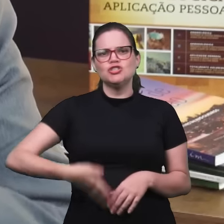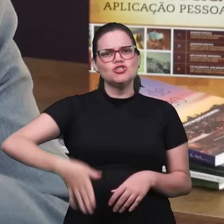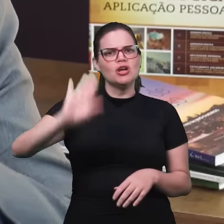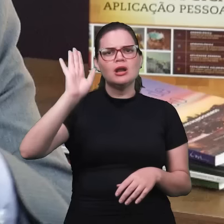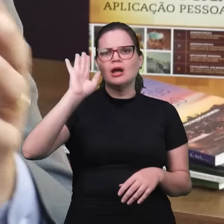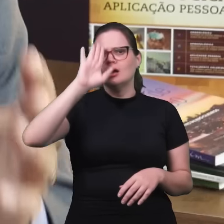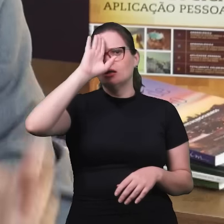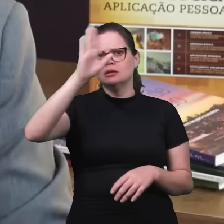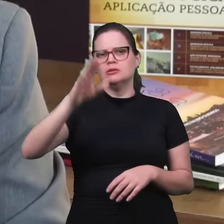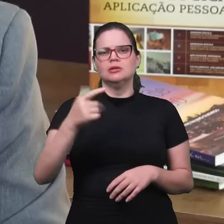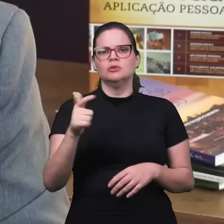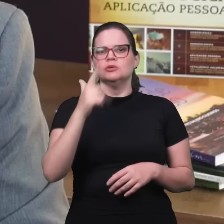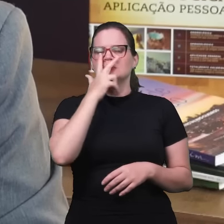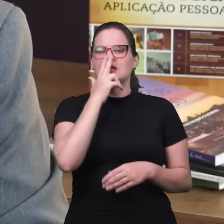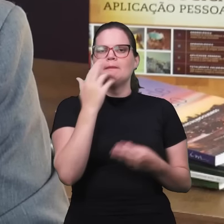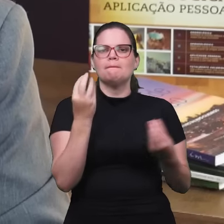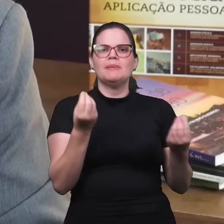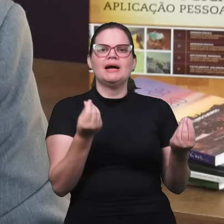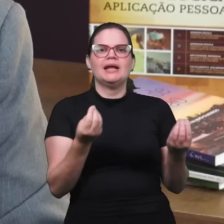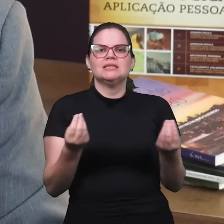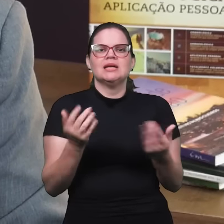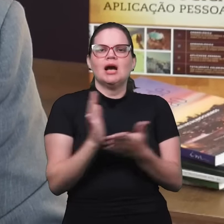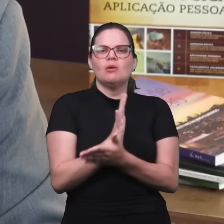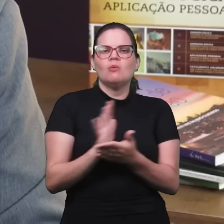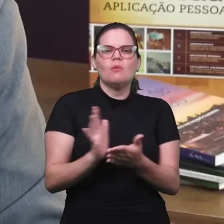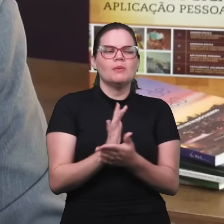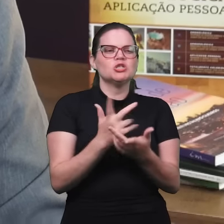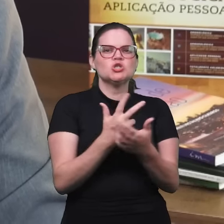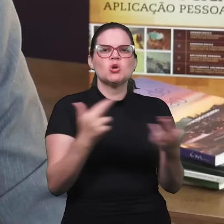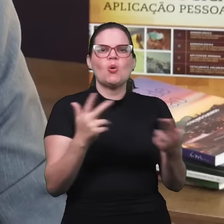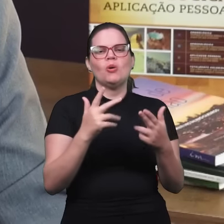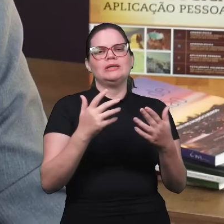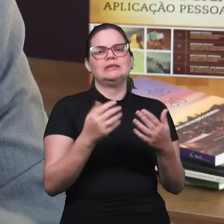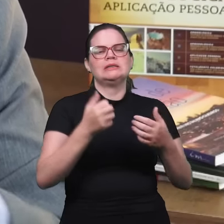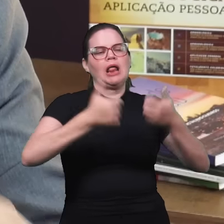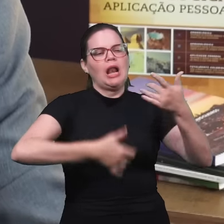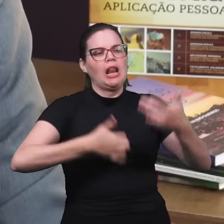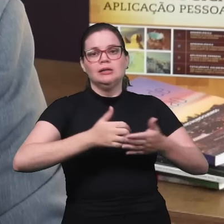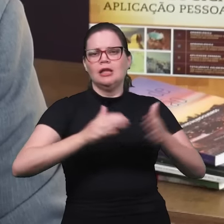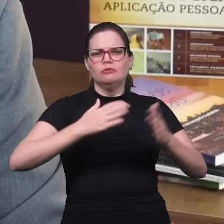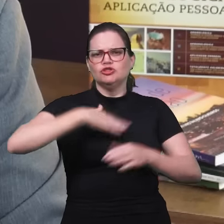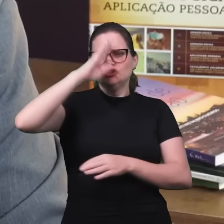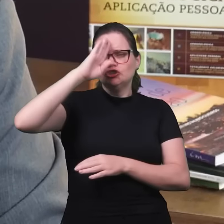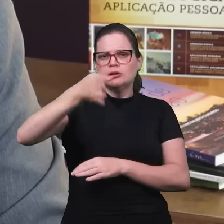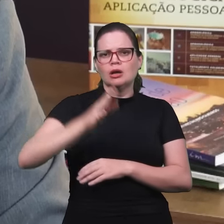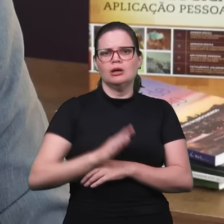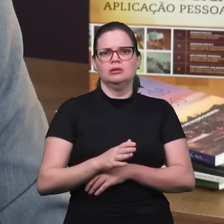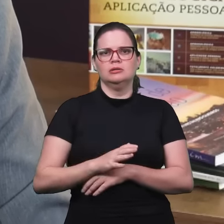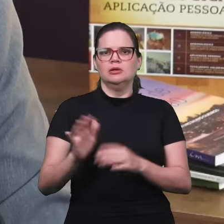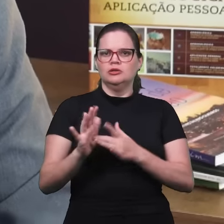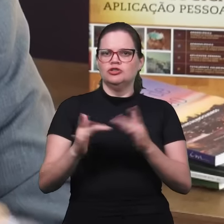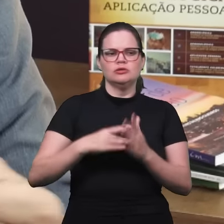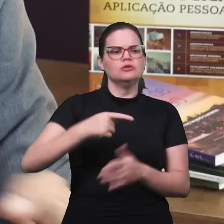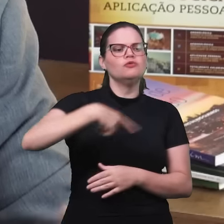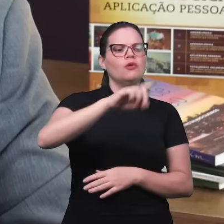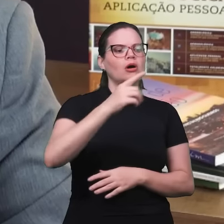palavra, florear as ações ali, mas ele é muito direto. Jesus ali indo,